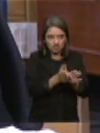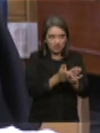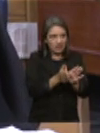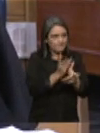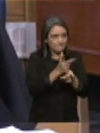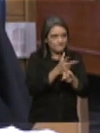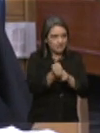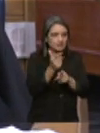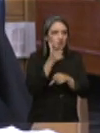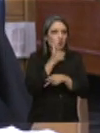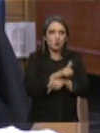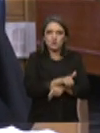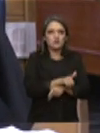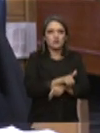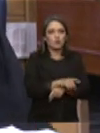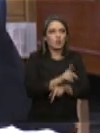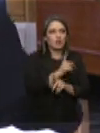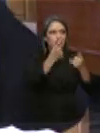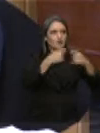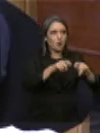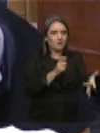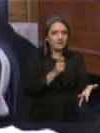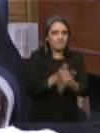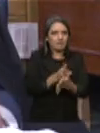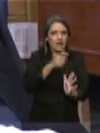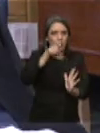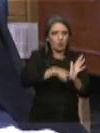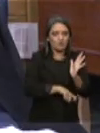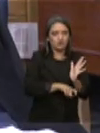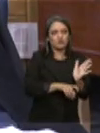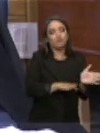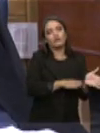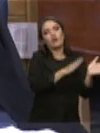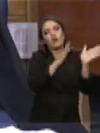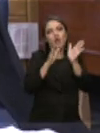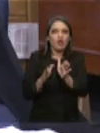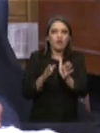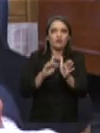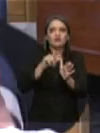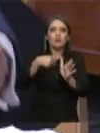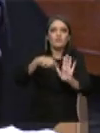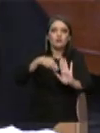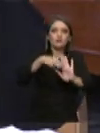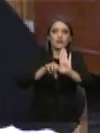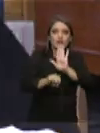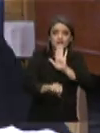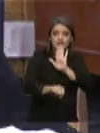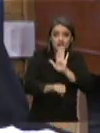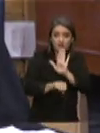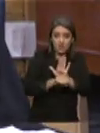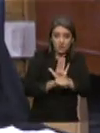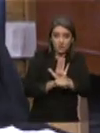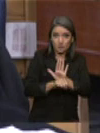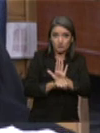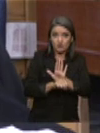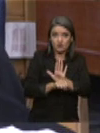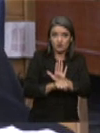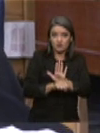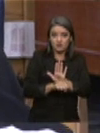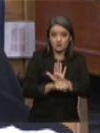favor pelo não recolhimento de tributo, depois, em outro mandado de segurança, aforado